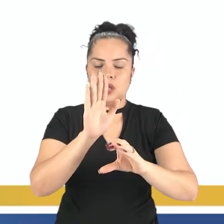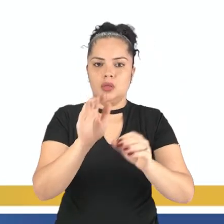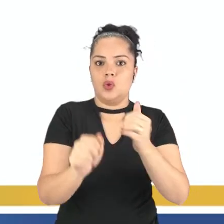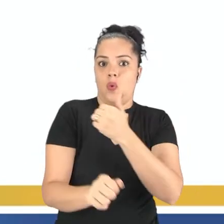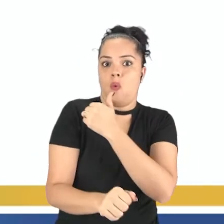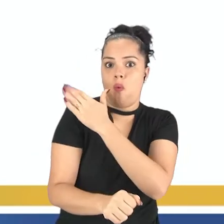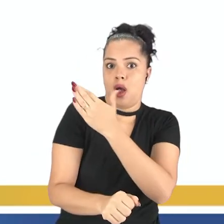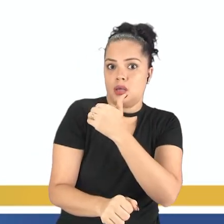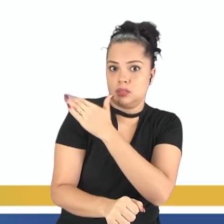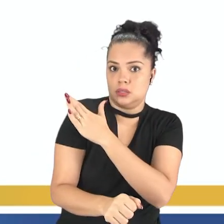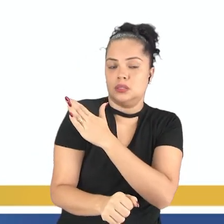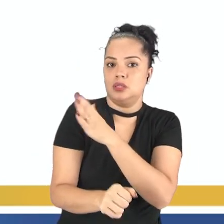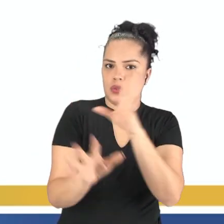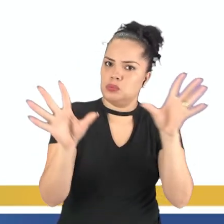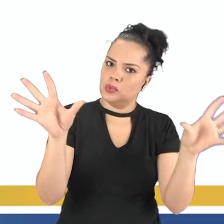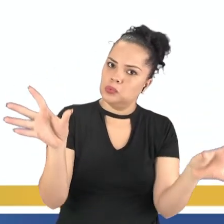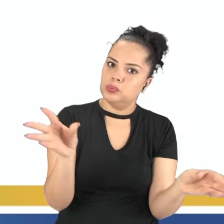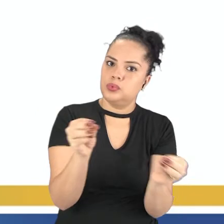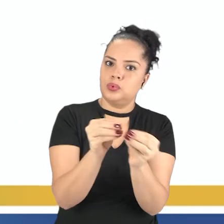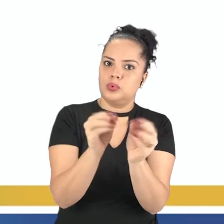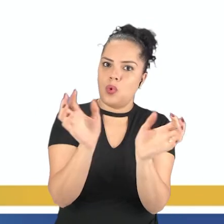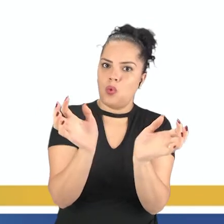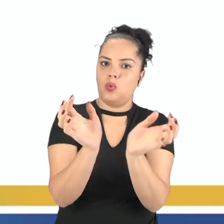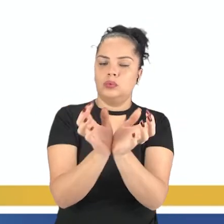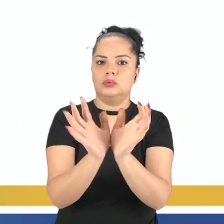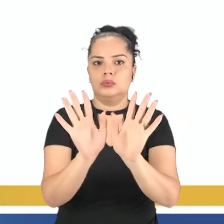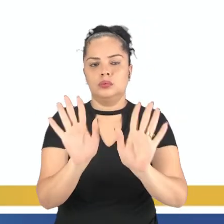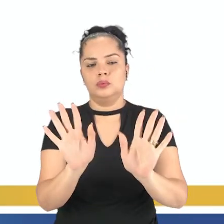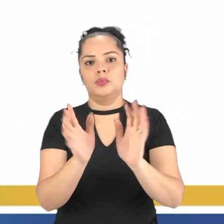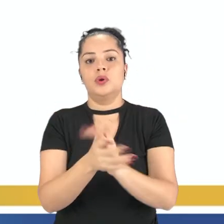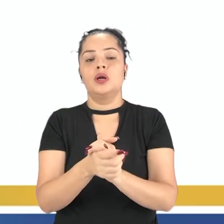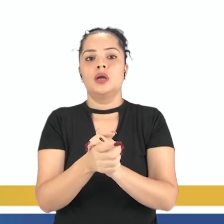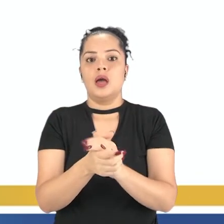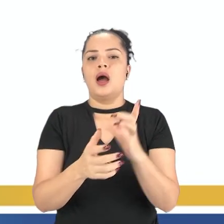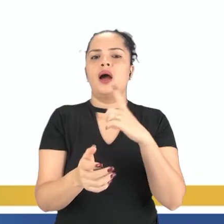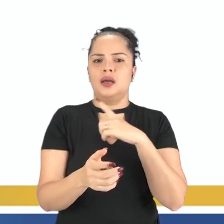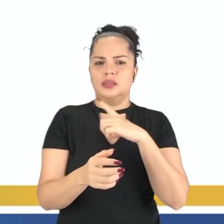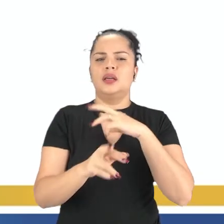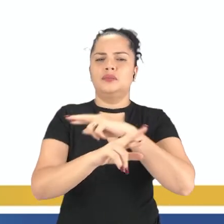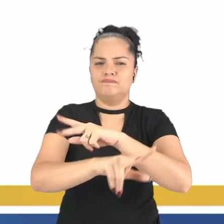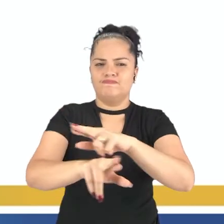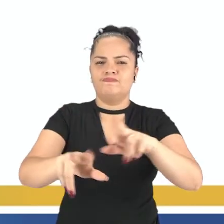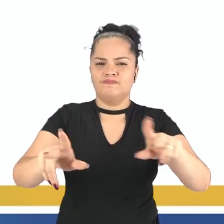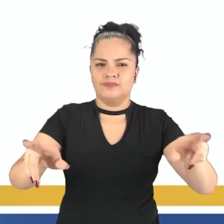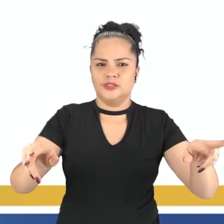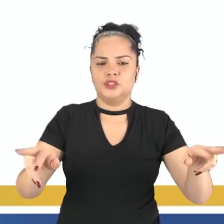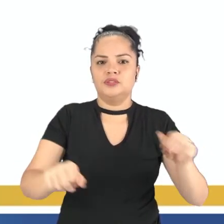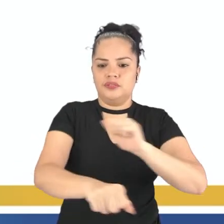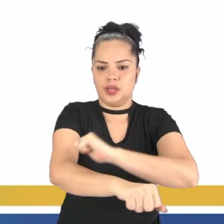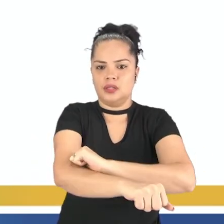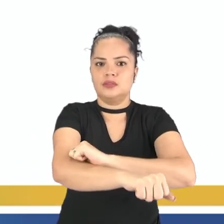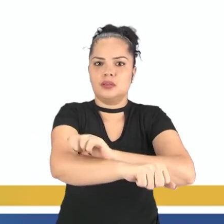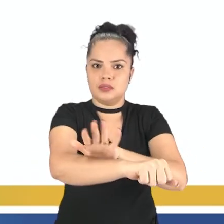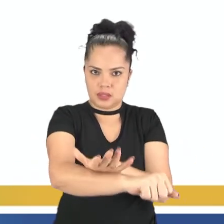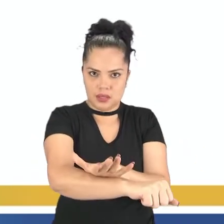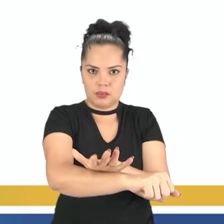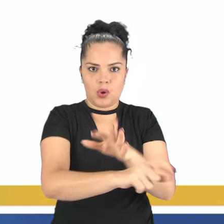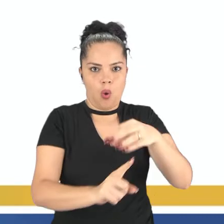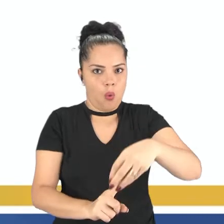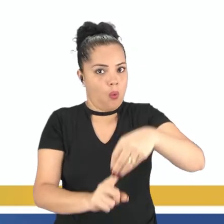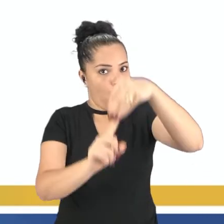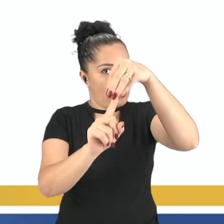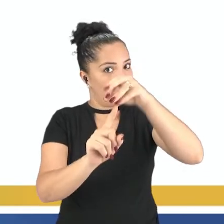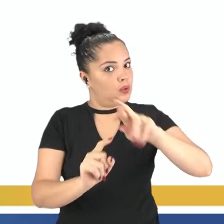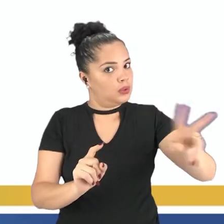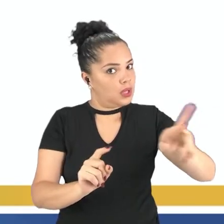conjuntos preconceito e discriminação, mas não os esgota, certo? E existem diferentes tipos de racismo, ele não se manifesta de maneira